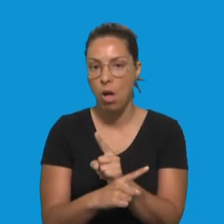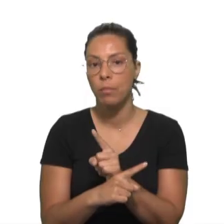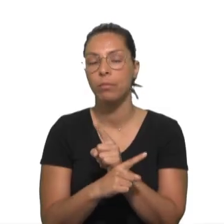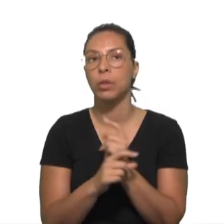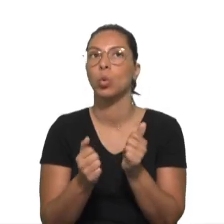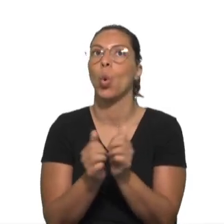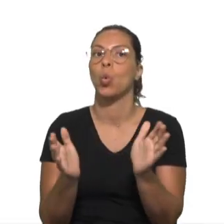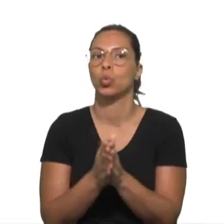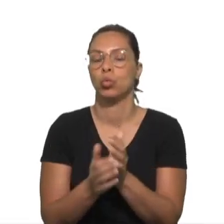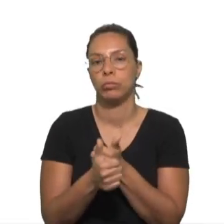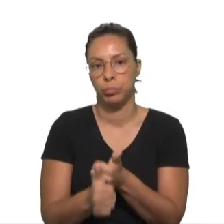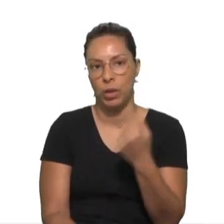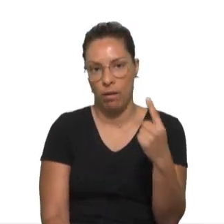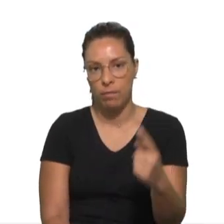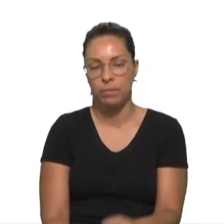todos.